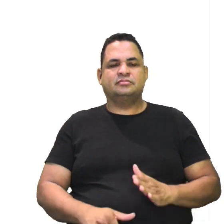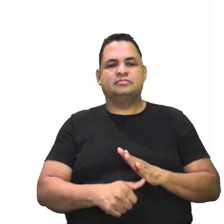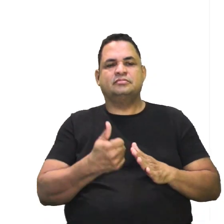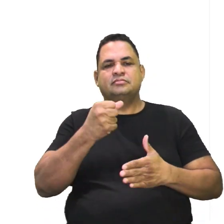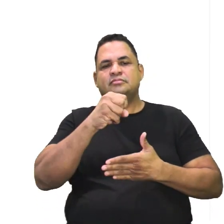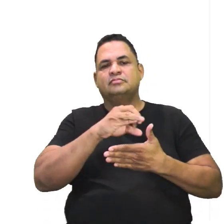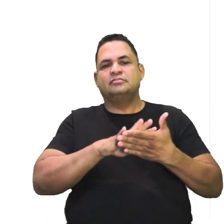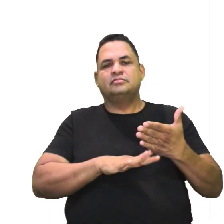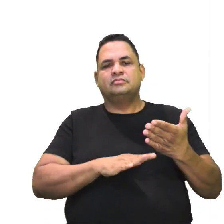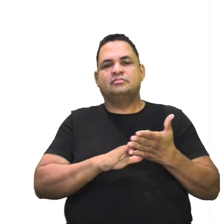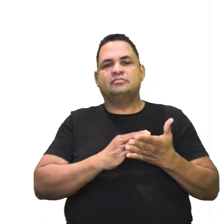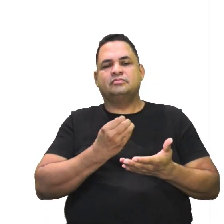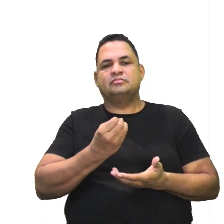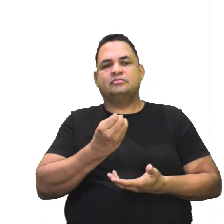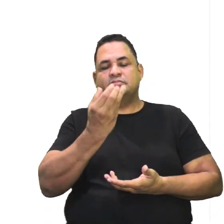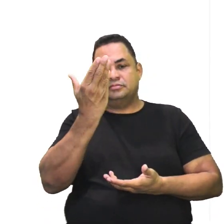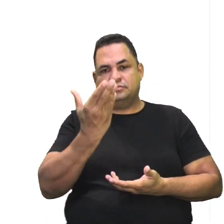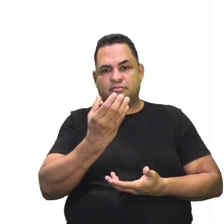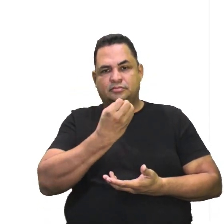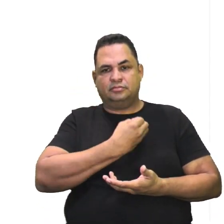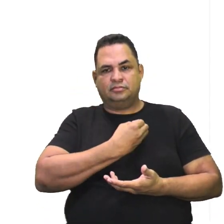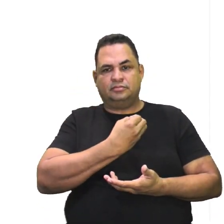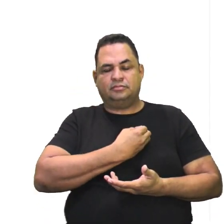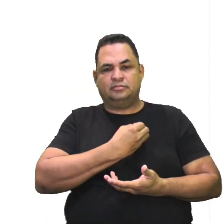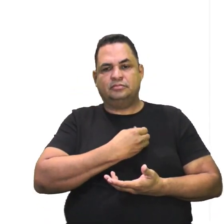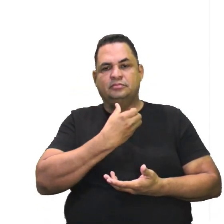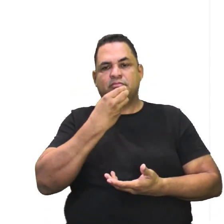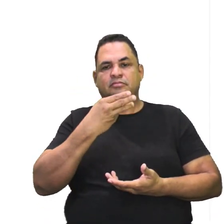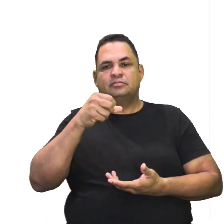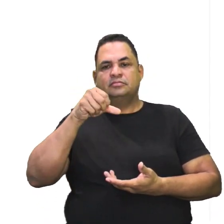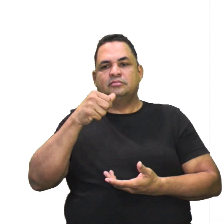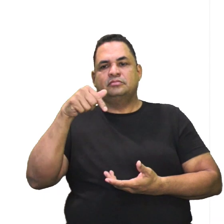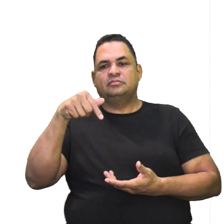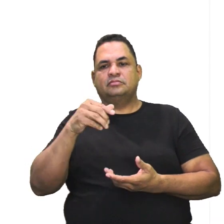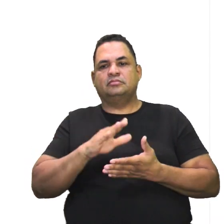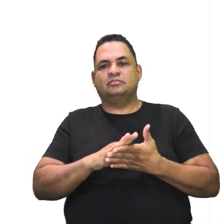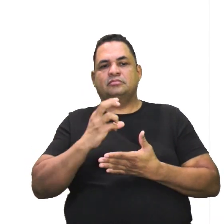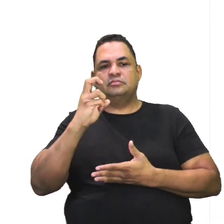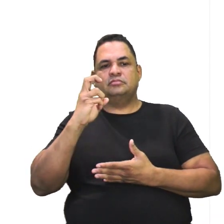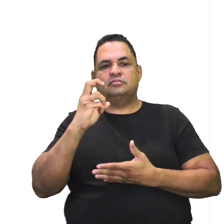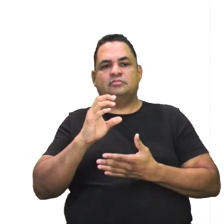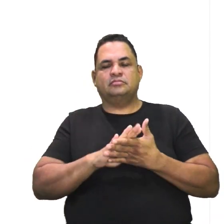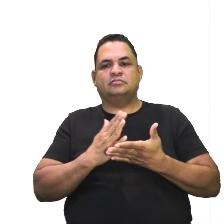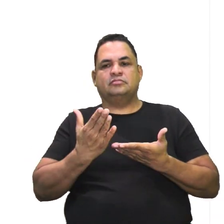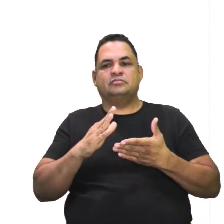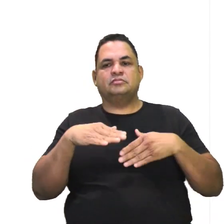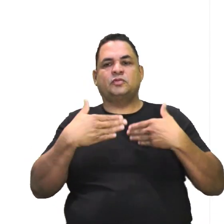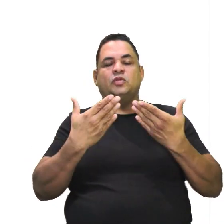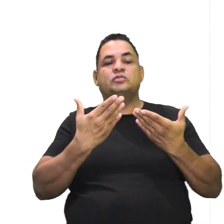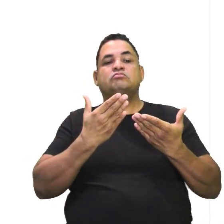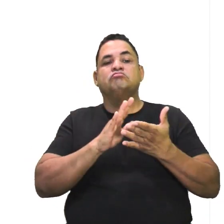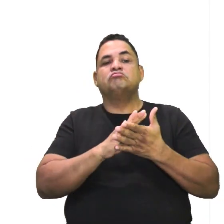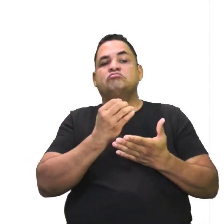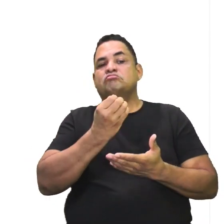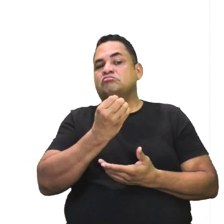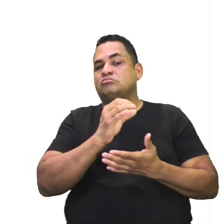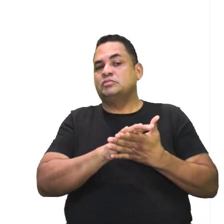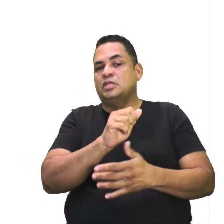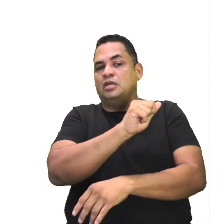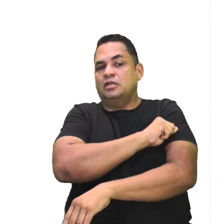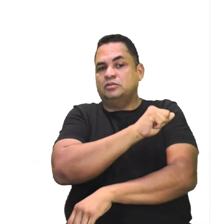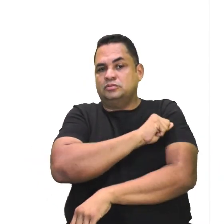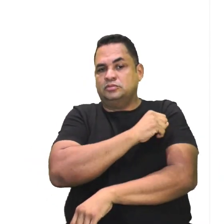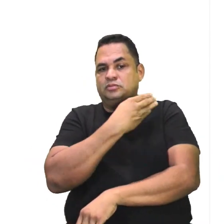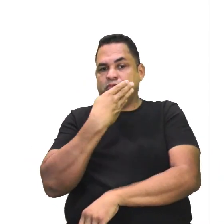Primeira questão. Considere as notas 3, 9, 7 e 5, obtidas por 4